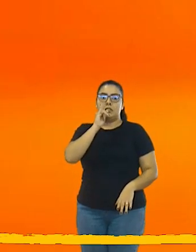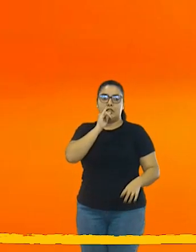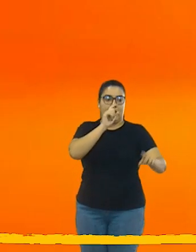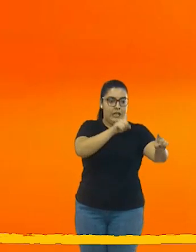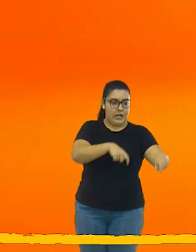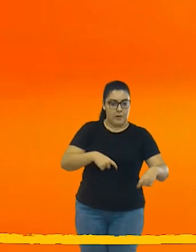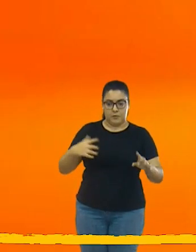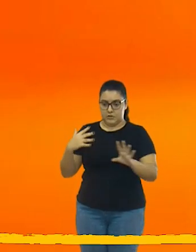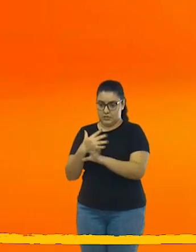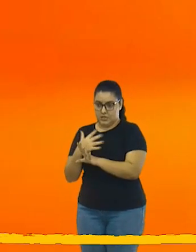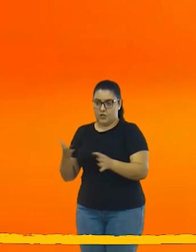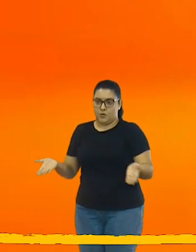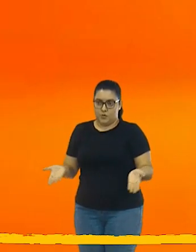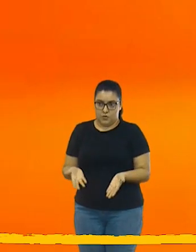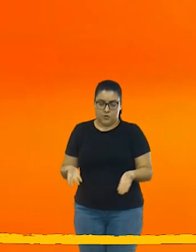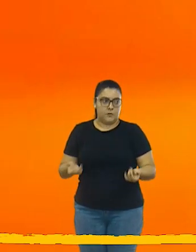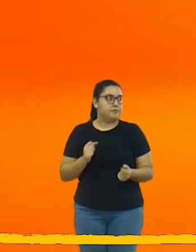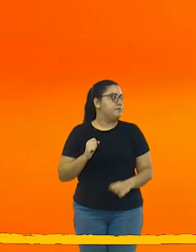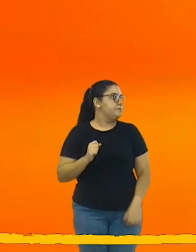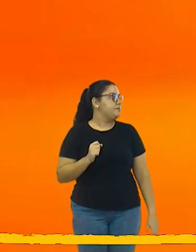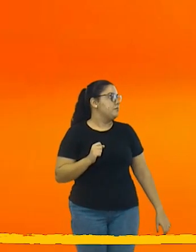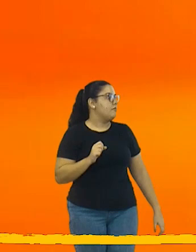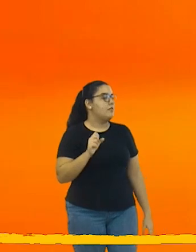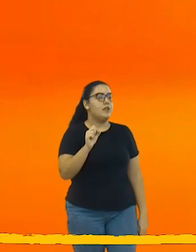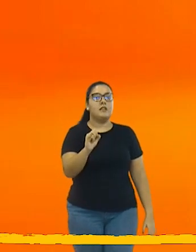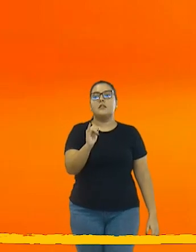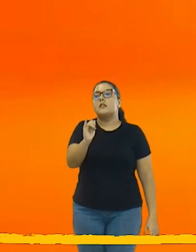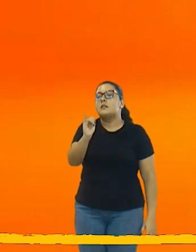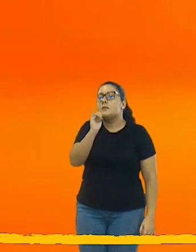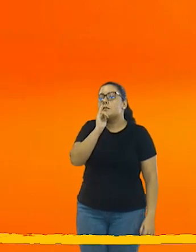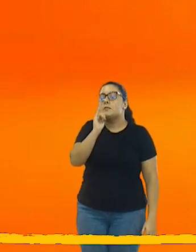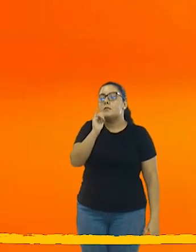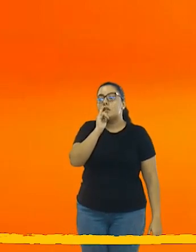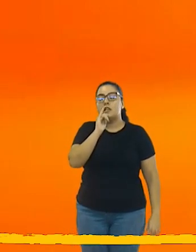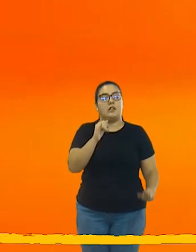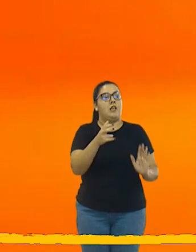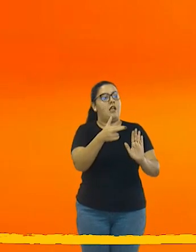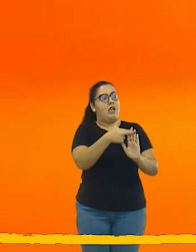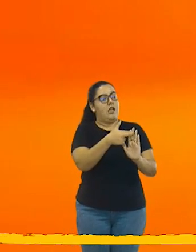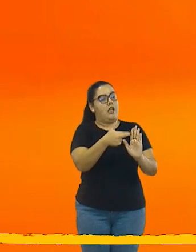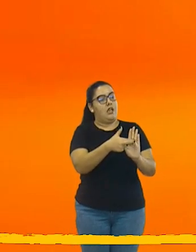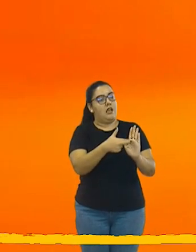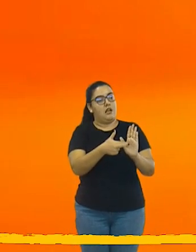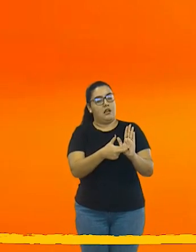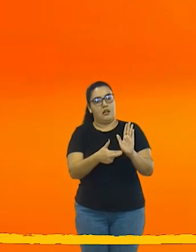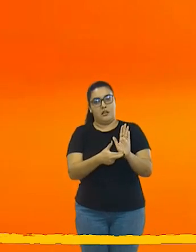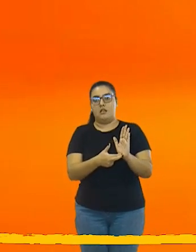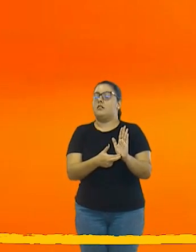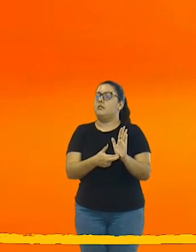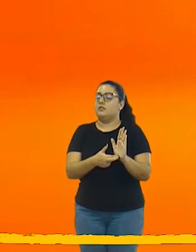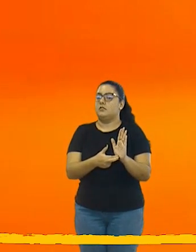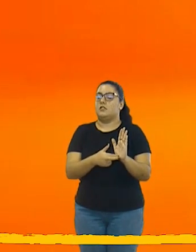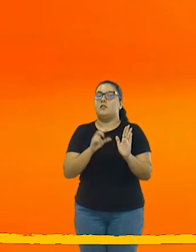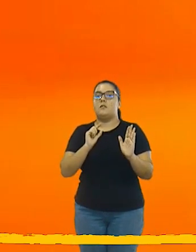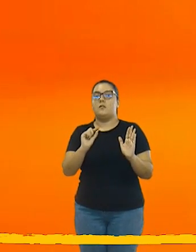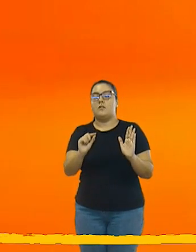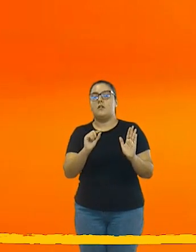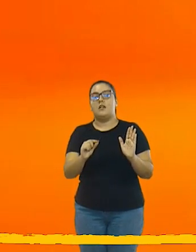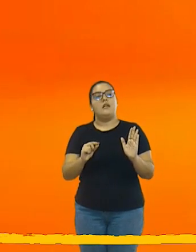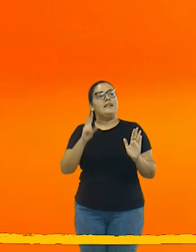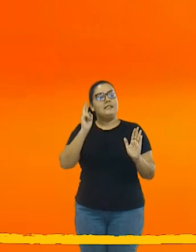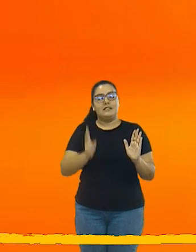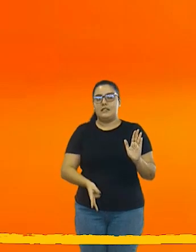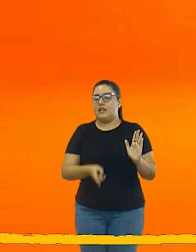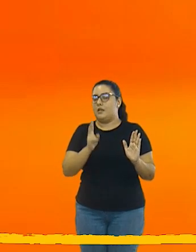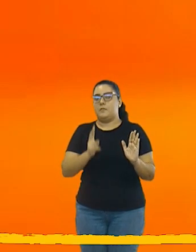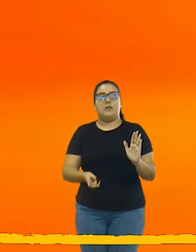na atualidade. E quando se fala em regulamentar, estabelecer regras, regulamentos, cada vez